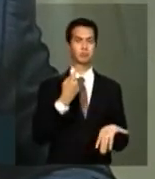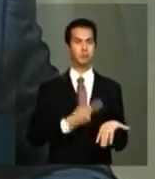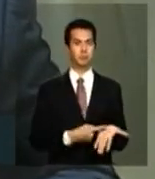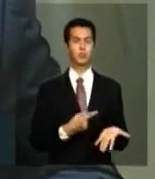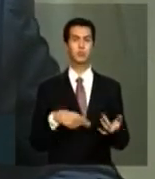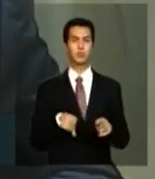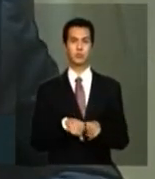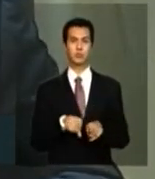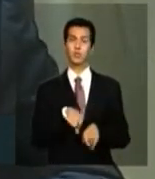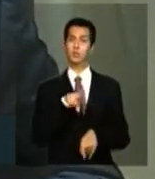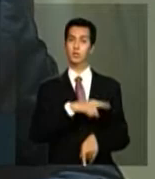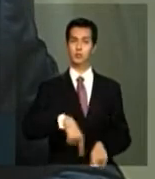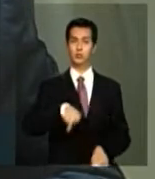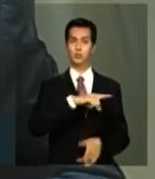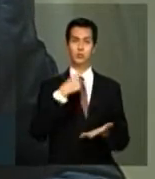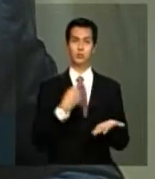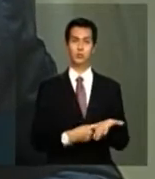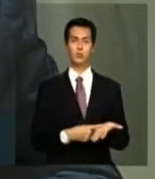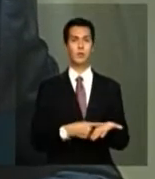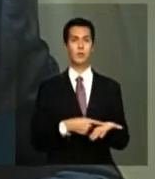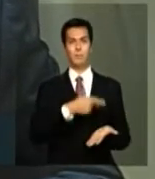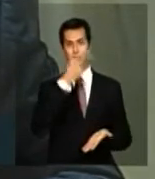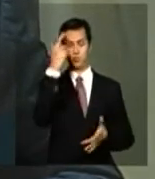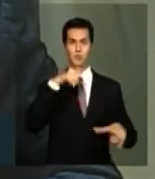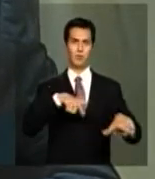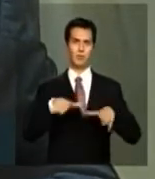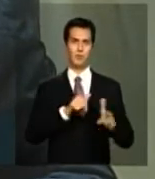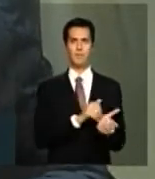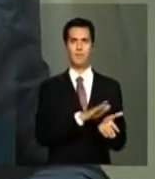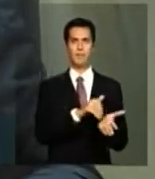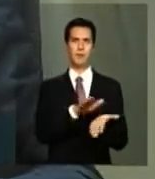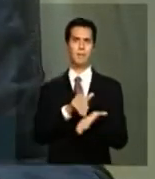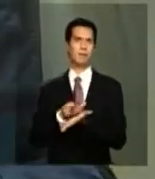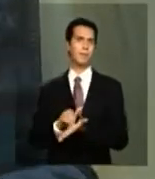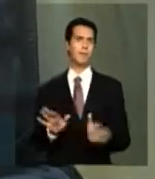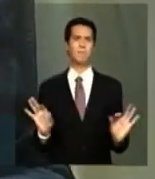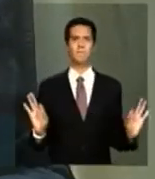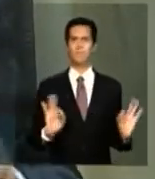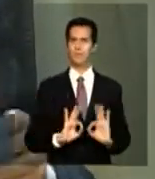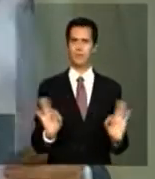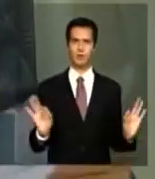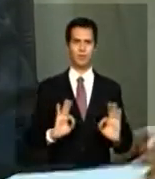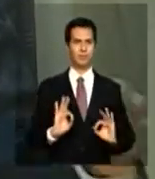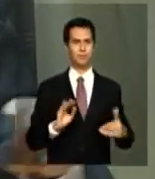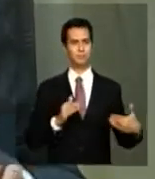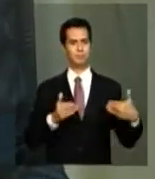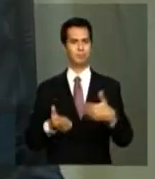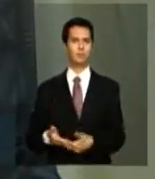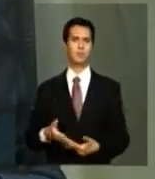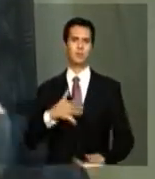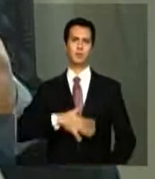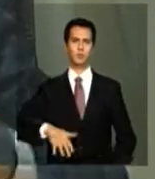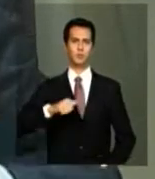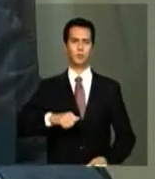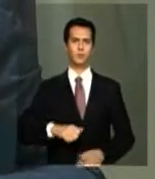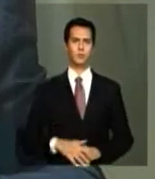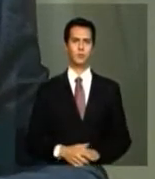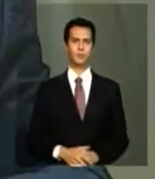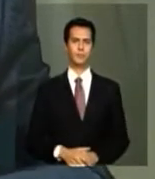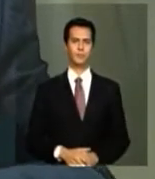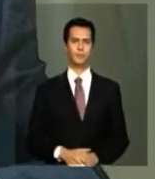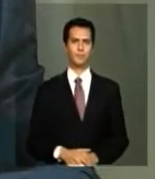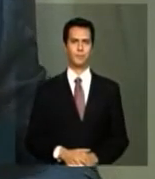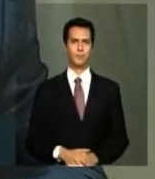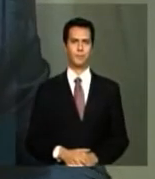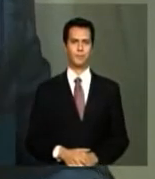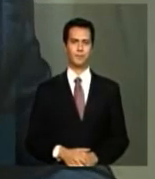acordo de não não demissão de trabalhadores para esse período